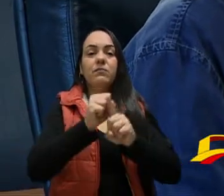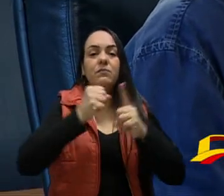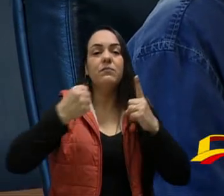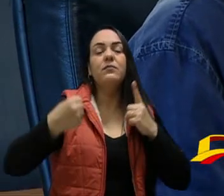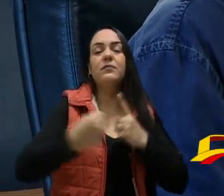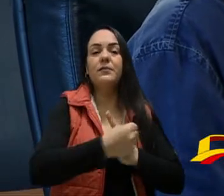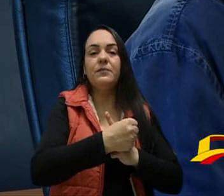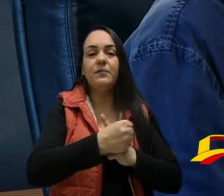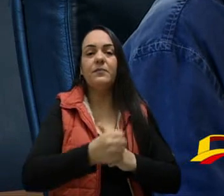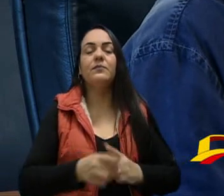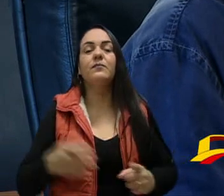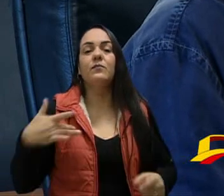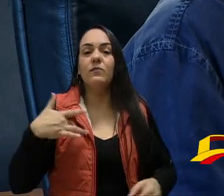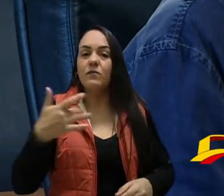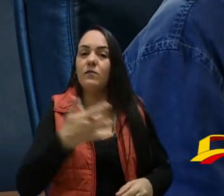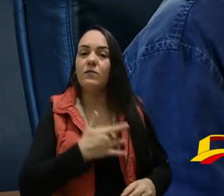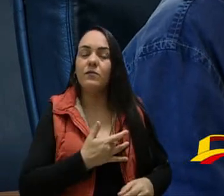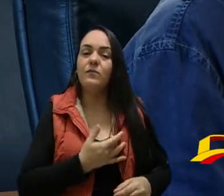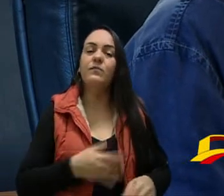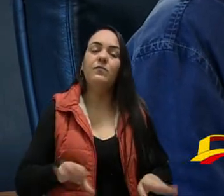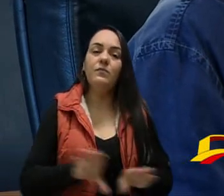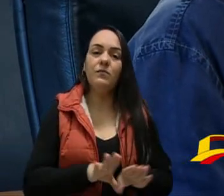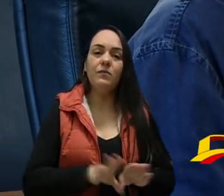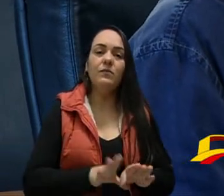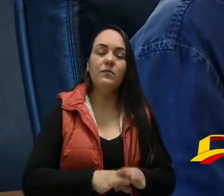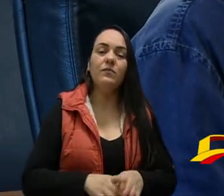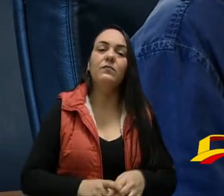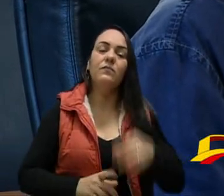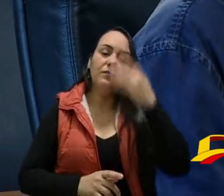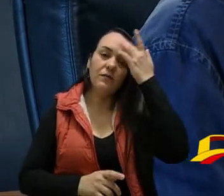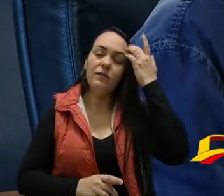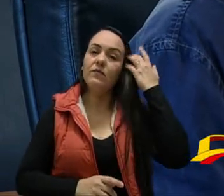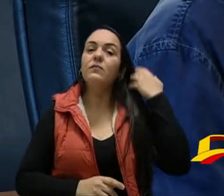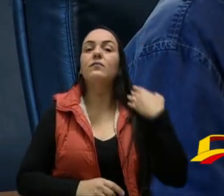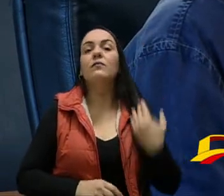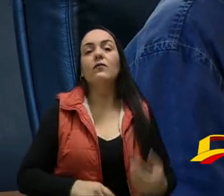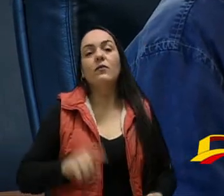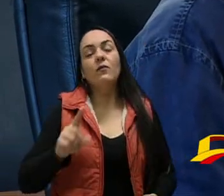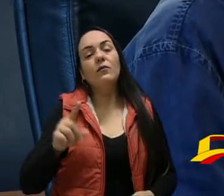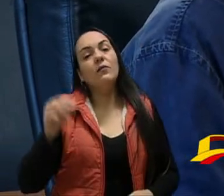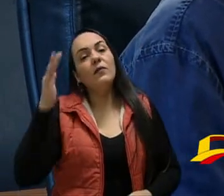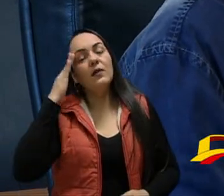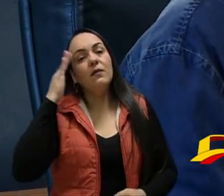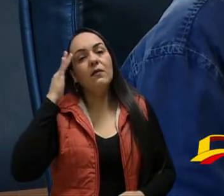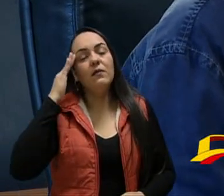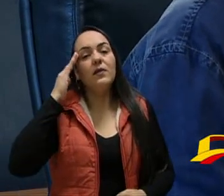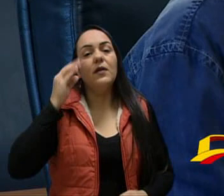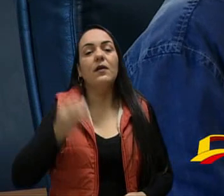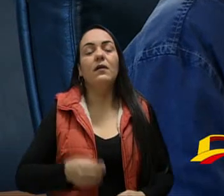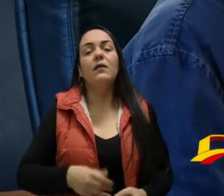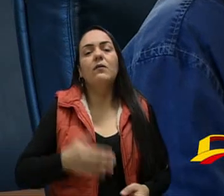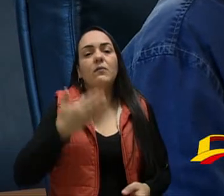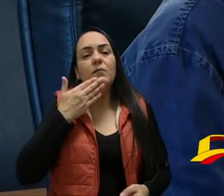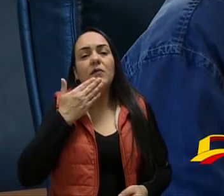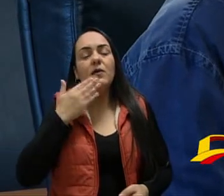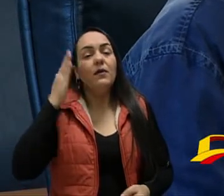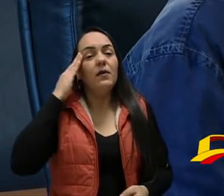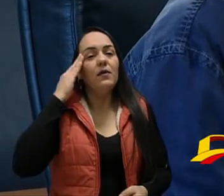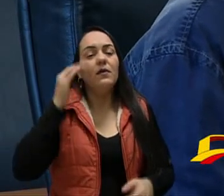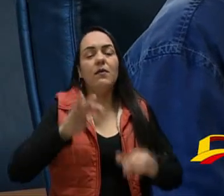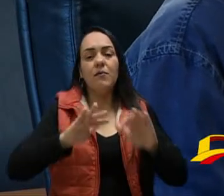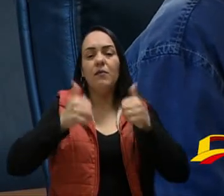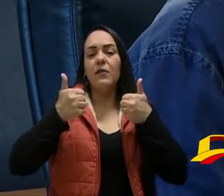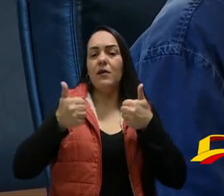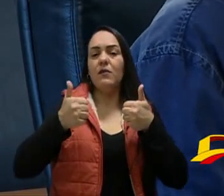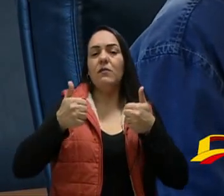sociedade daquele segmento a testagem você tem uma identidade mais de você tem uma diag o melhor do que mostrar se